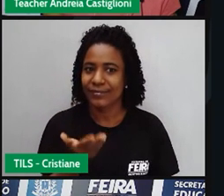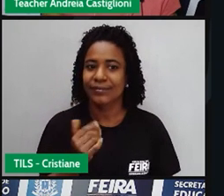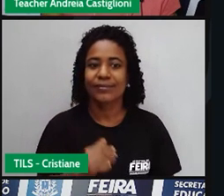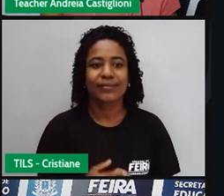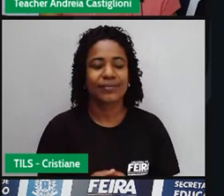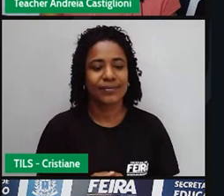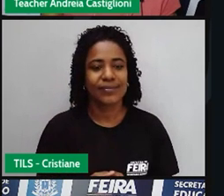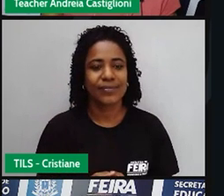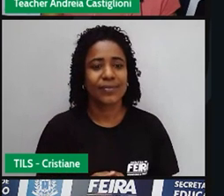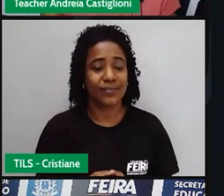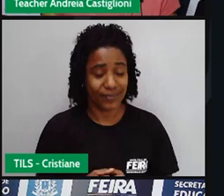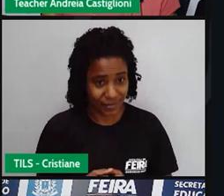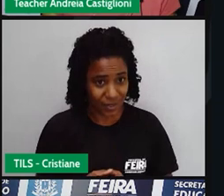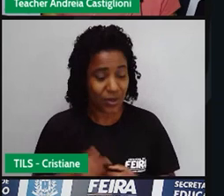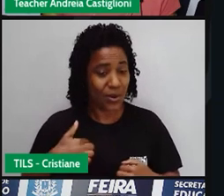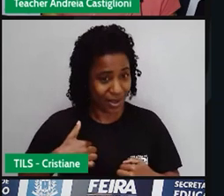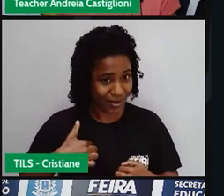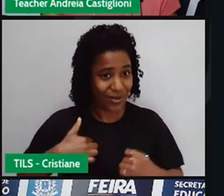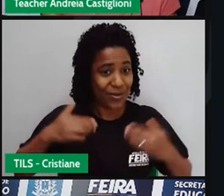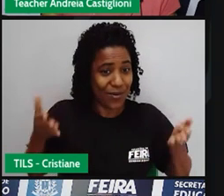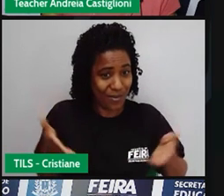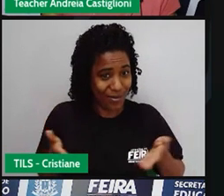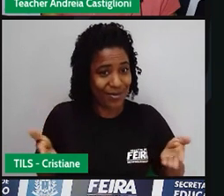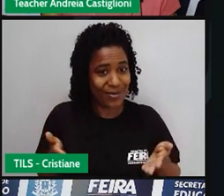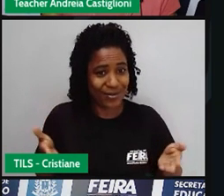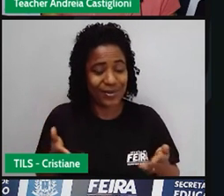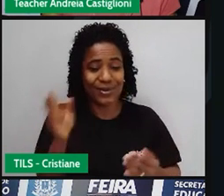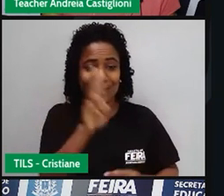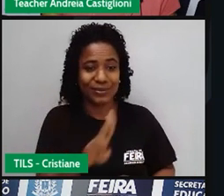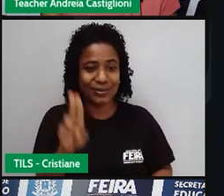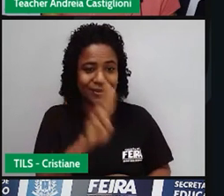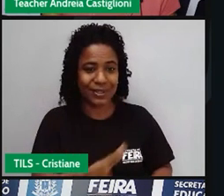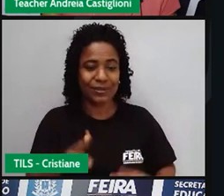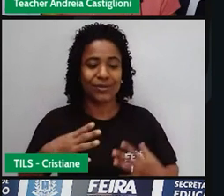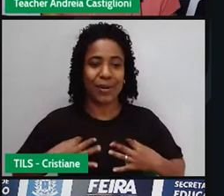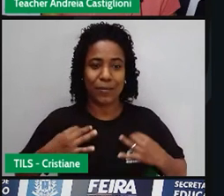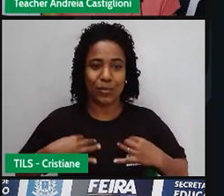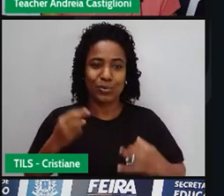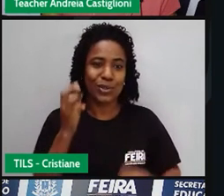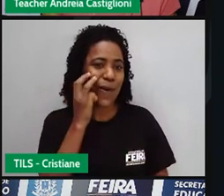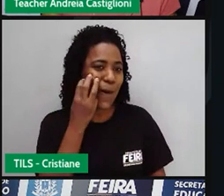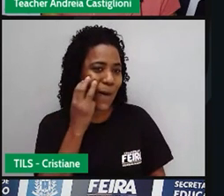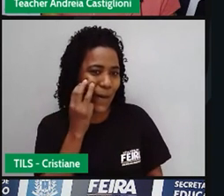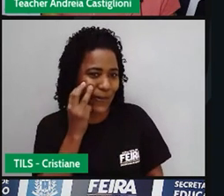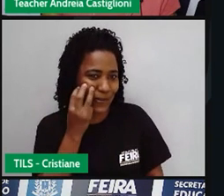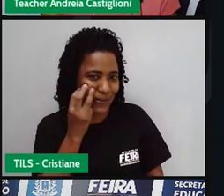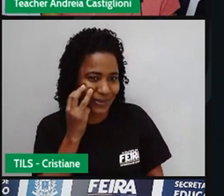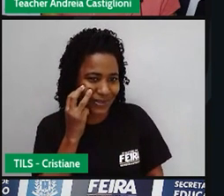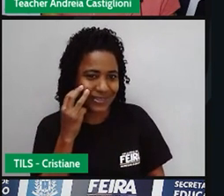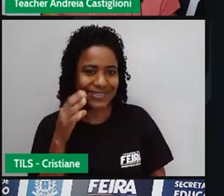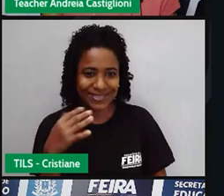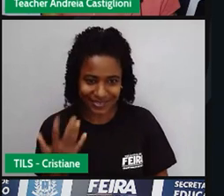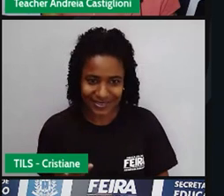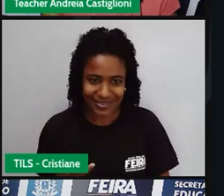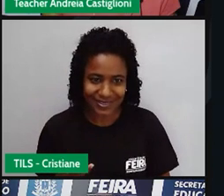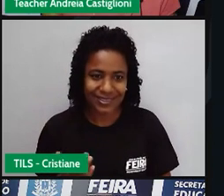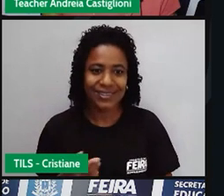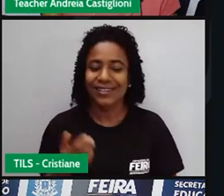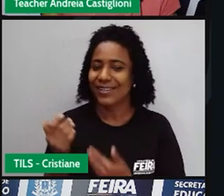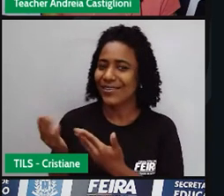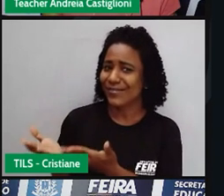Dolls Hoje eu estou usando uma blusa rosa Oi